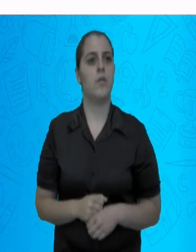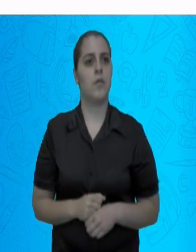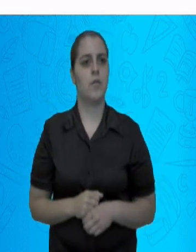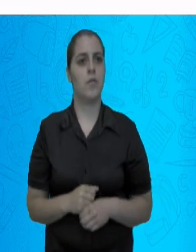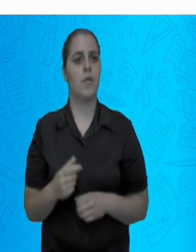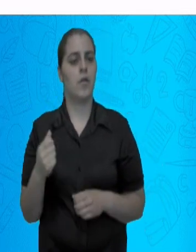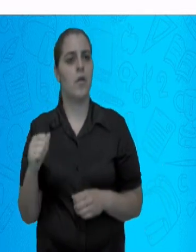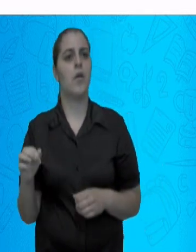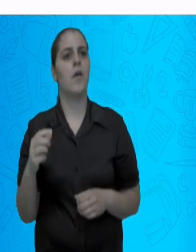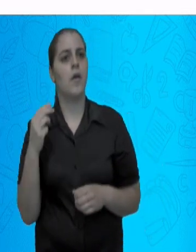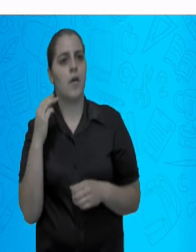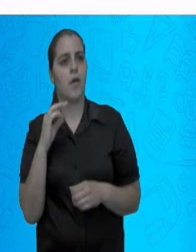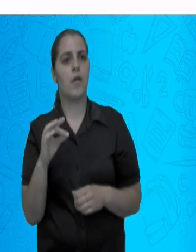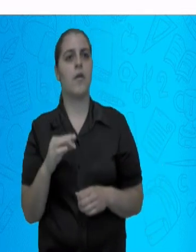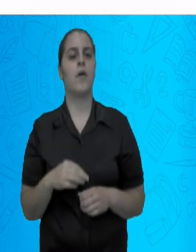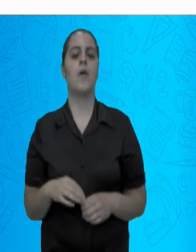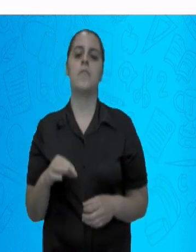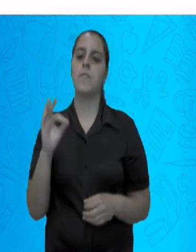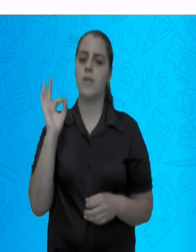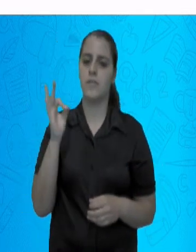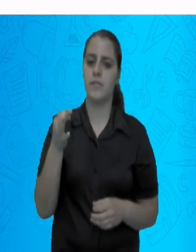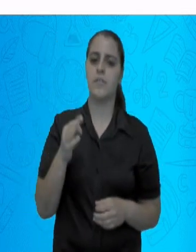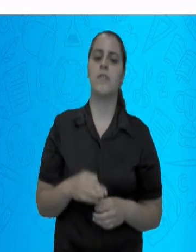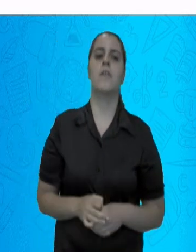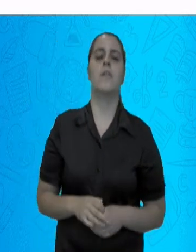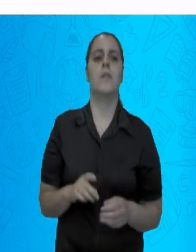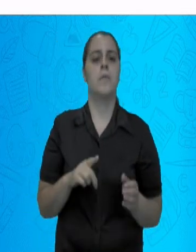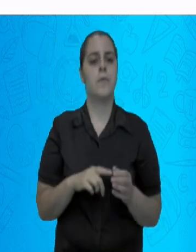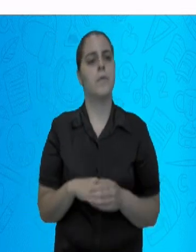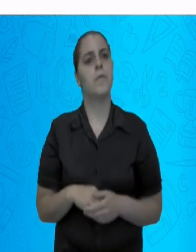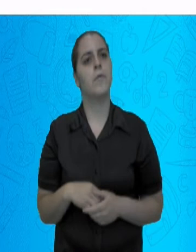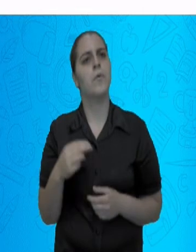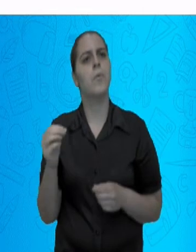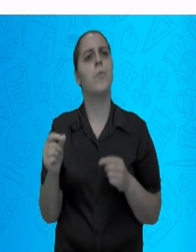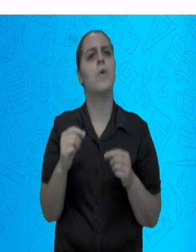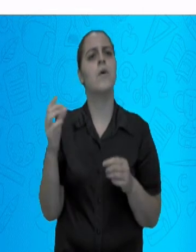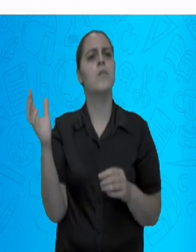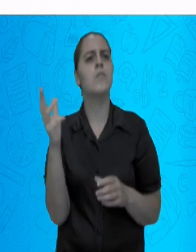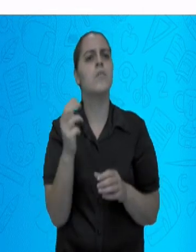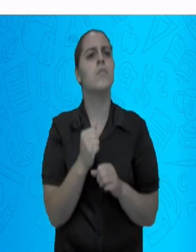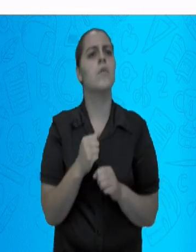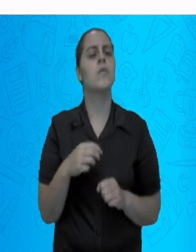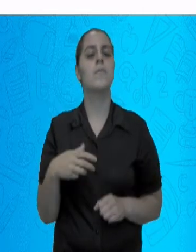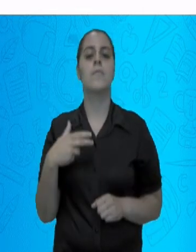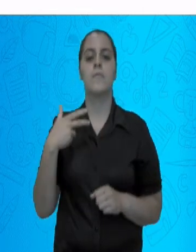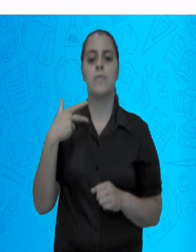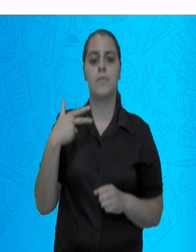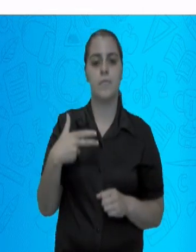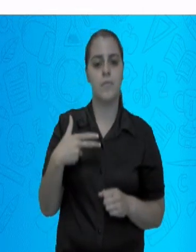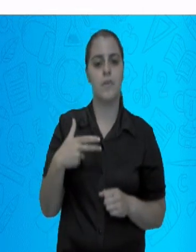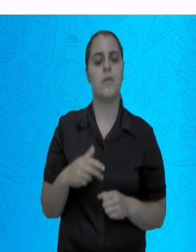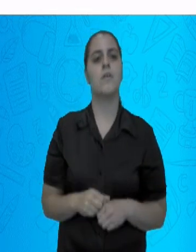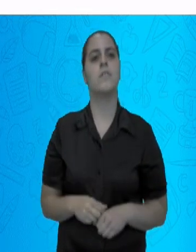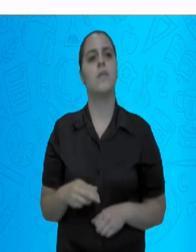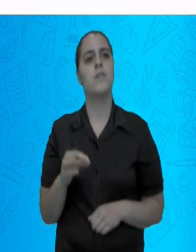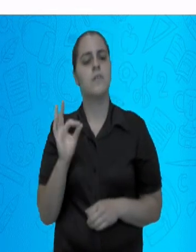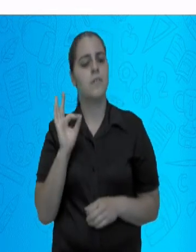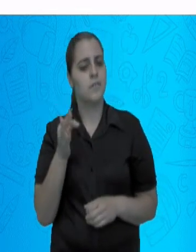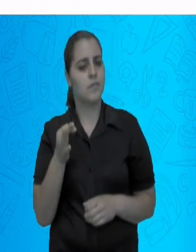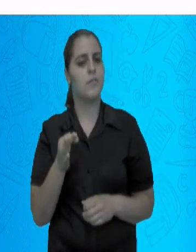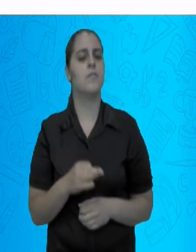a afirmativa está correta. A sala da Beth teve quantos pontos? 3. Então, a afirmativa